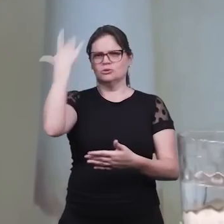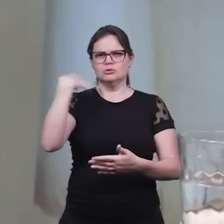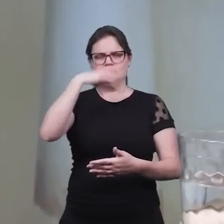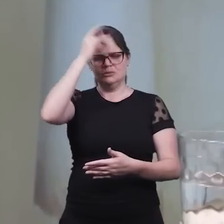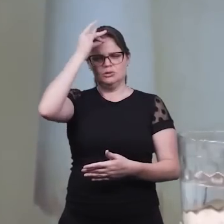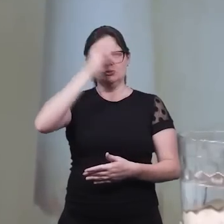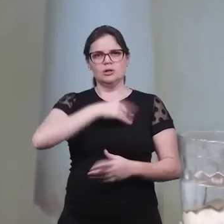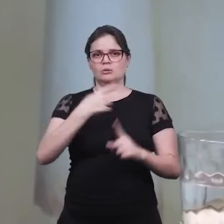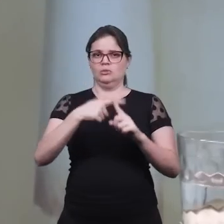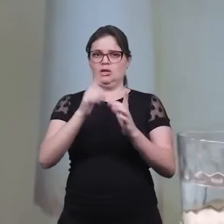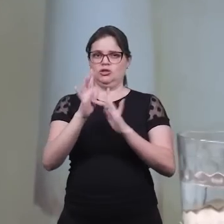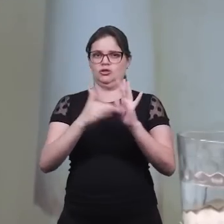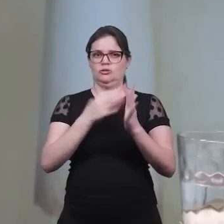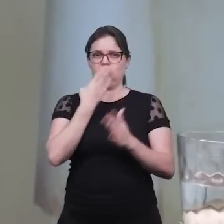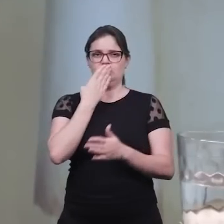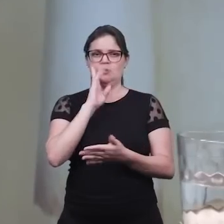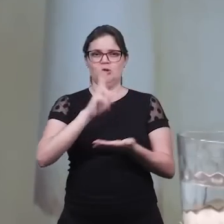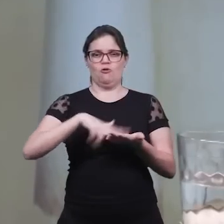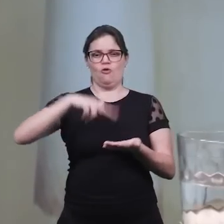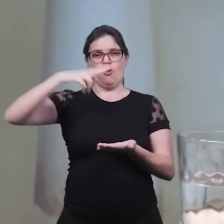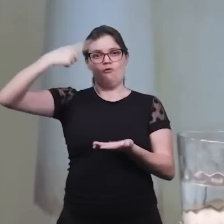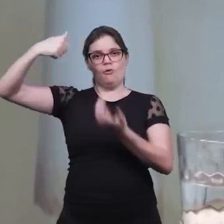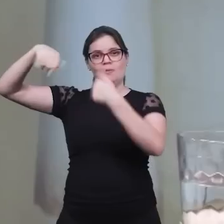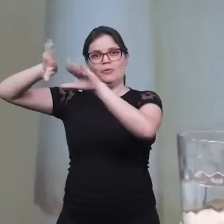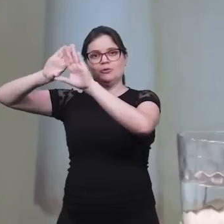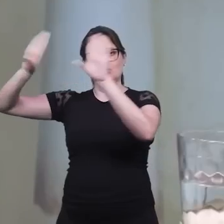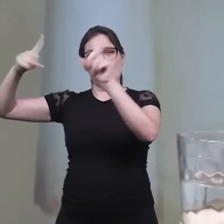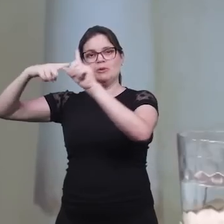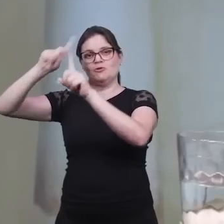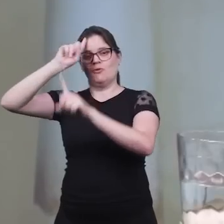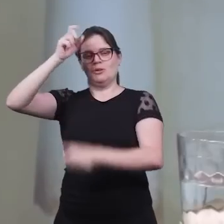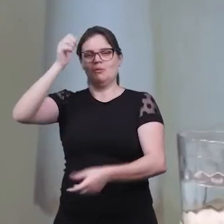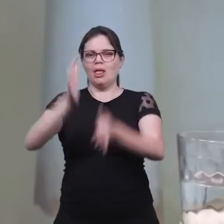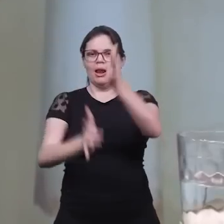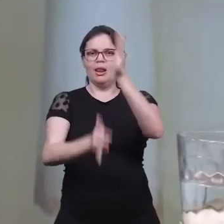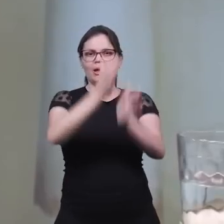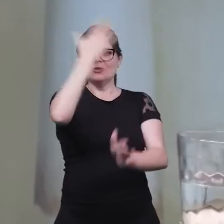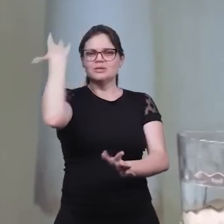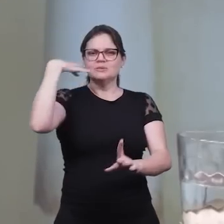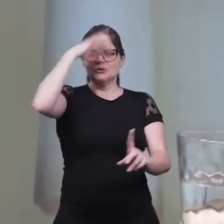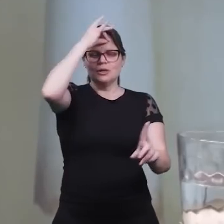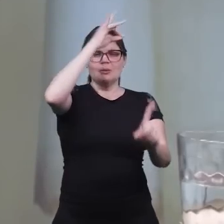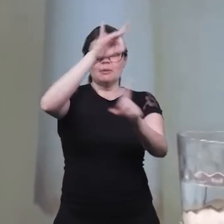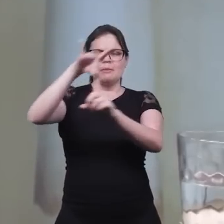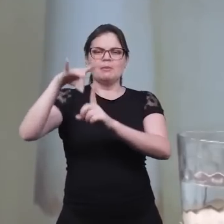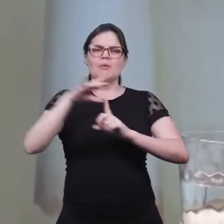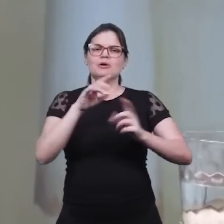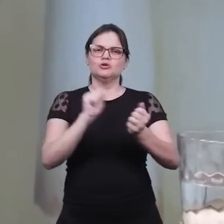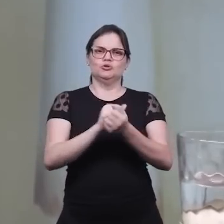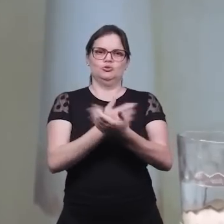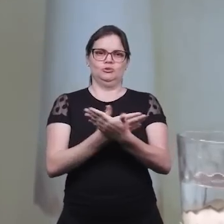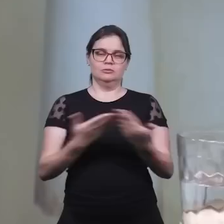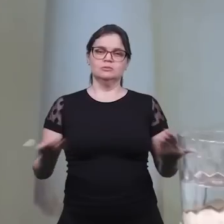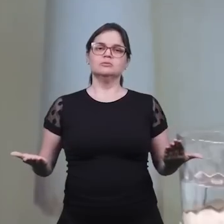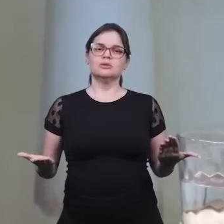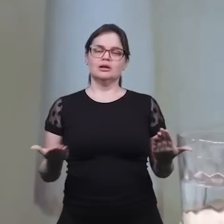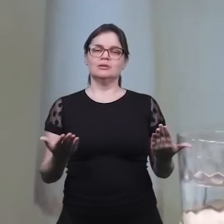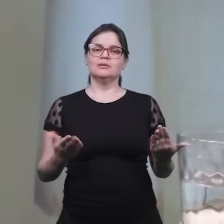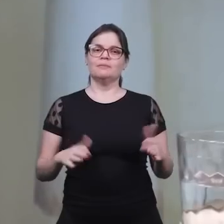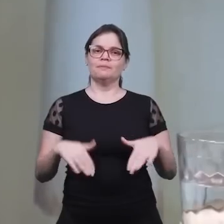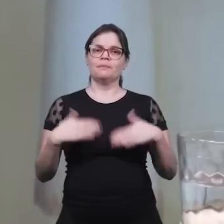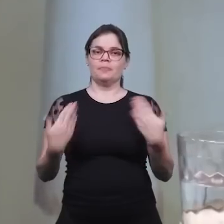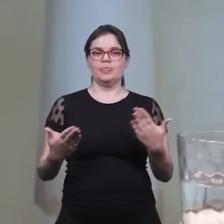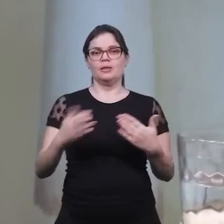mas há um Deus que nos socorre, o Espírito Santo está aí guiando. Jesus falou que ele iria, mas deixaria o Espírito Santo com a igreja.